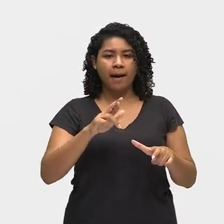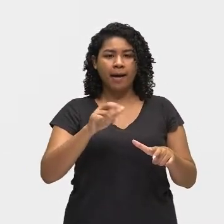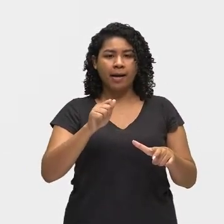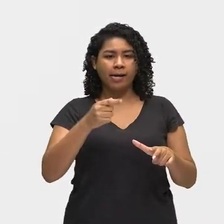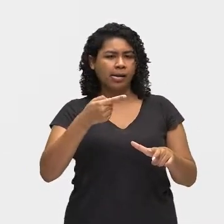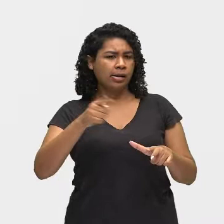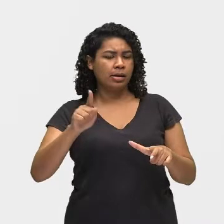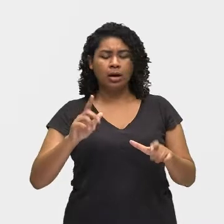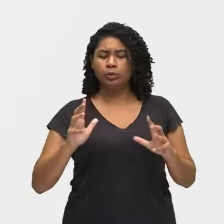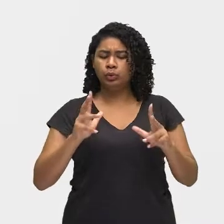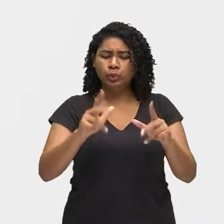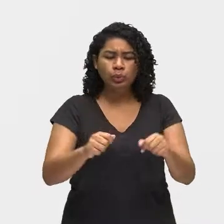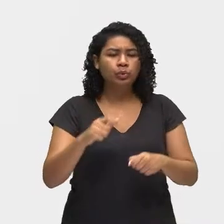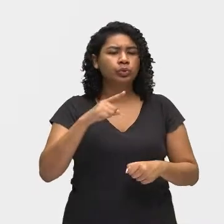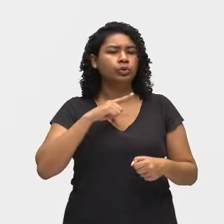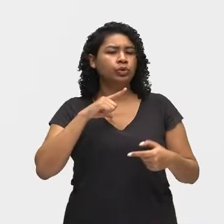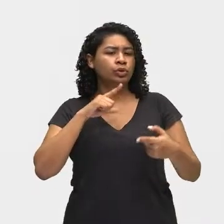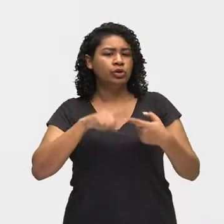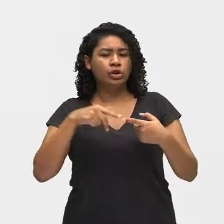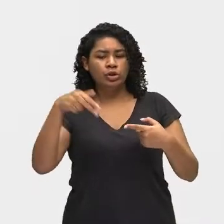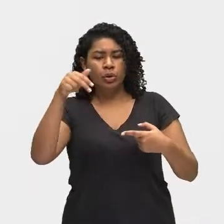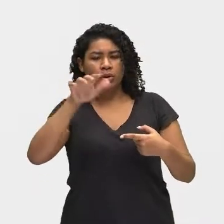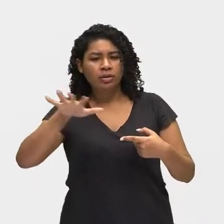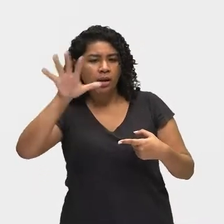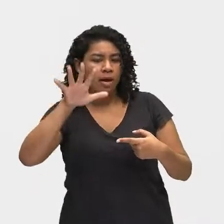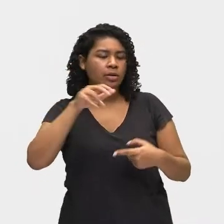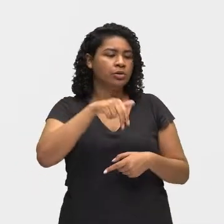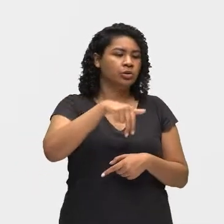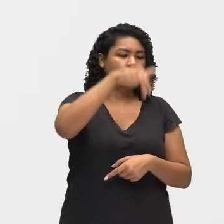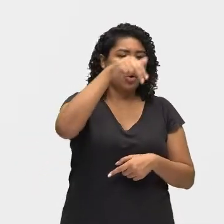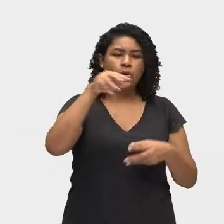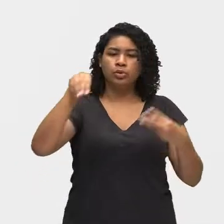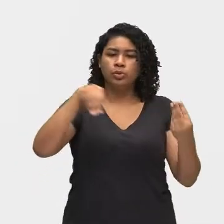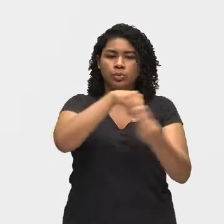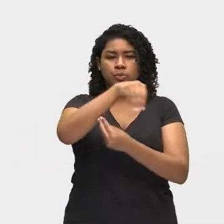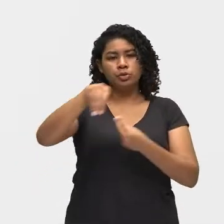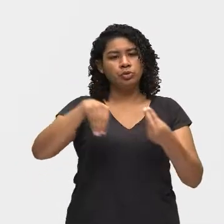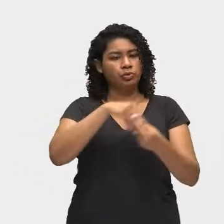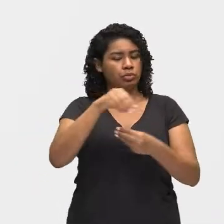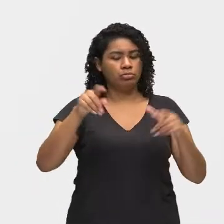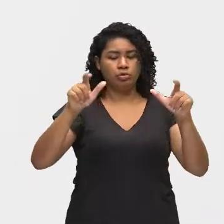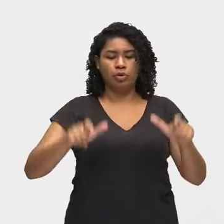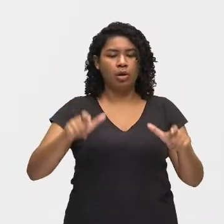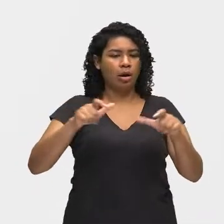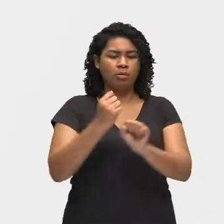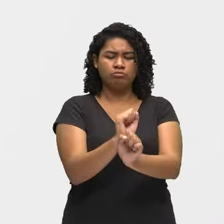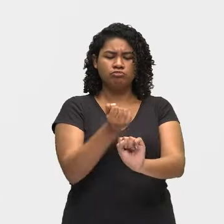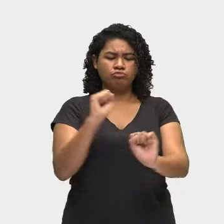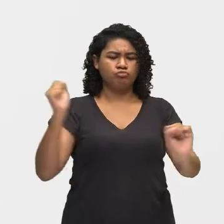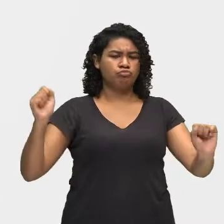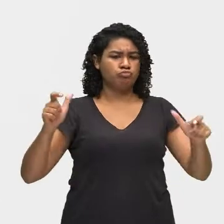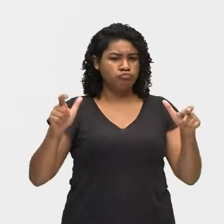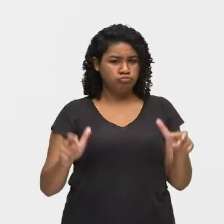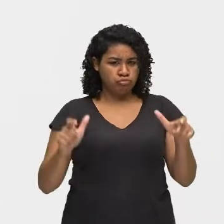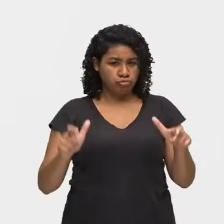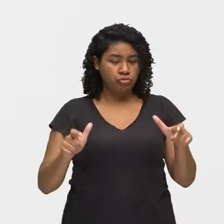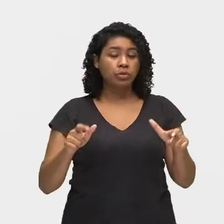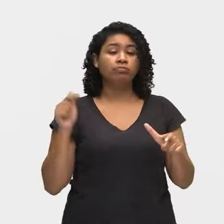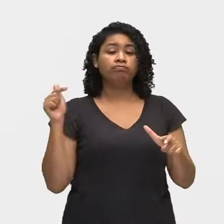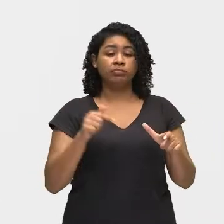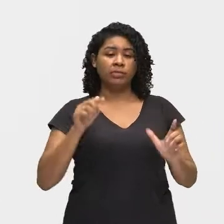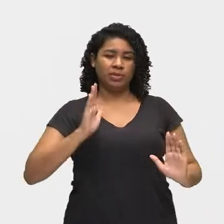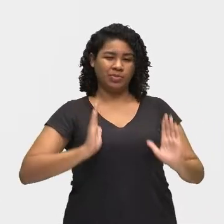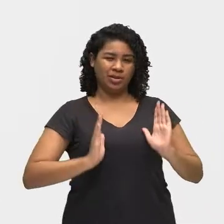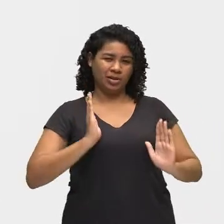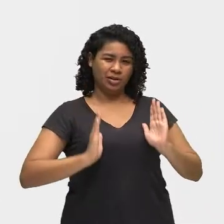aqui o Pará, o Amazonas e outros estados vizinhos. Então nós tínhamos uma grande área, tá? Mas que principalmente ainda nesse